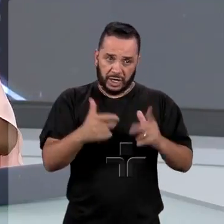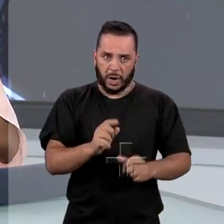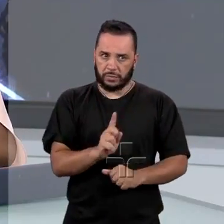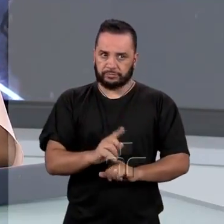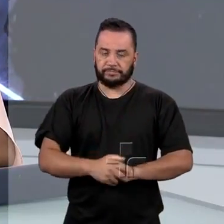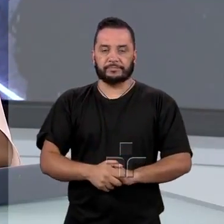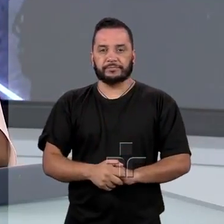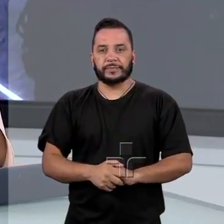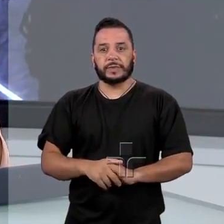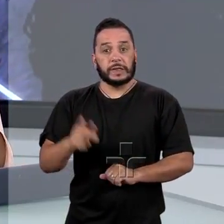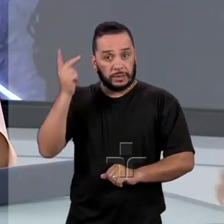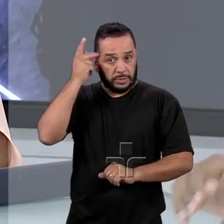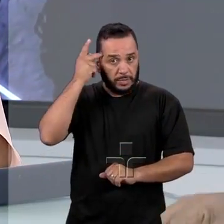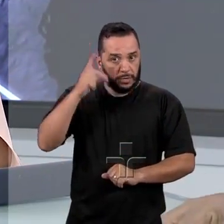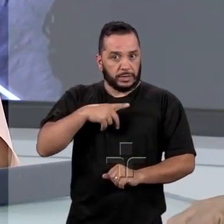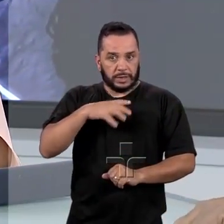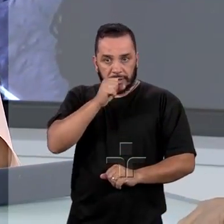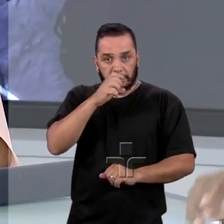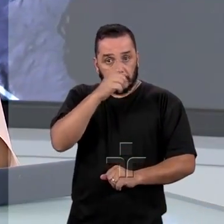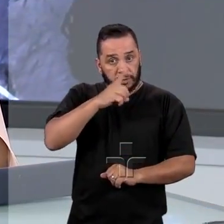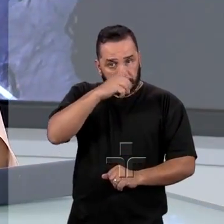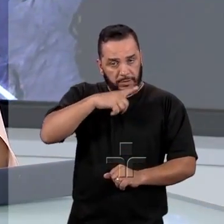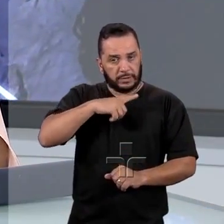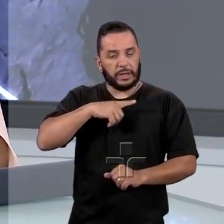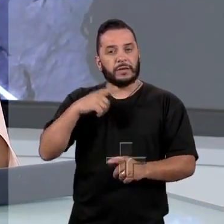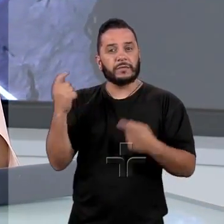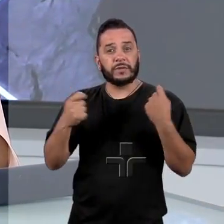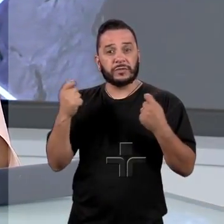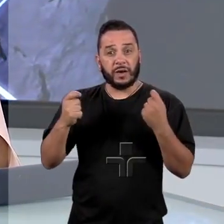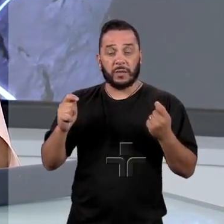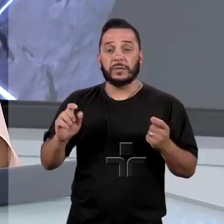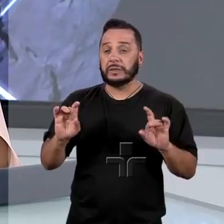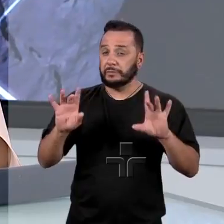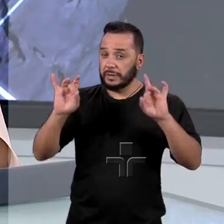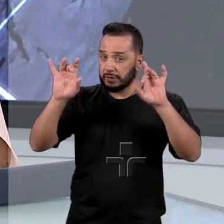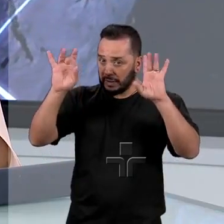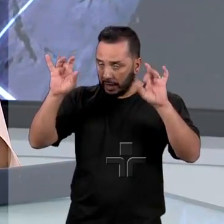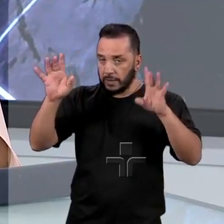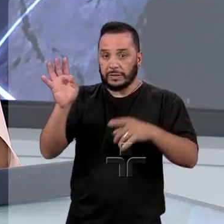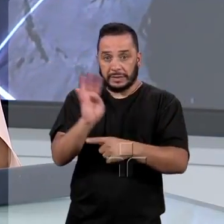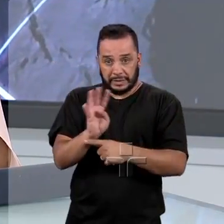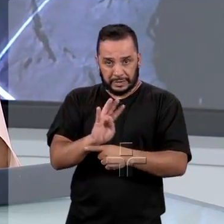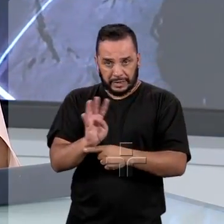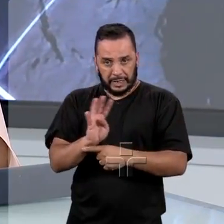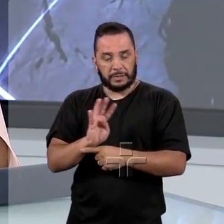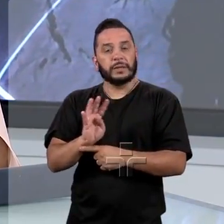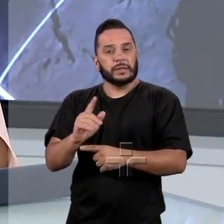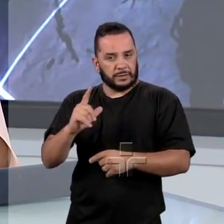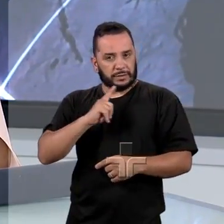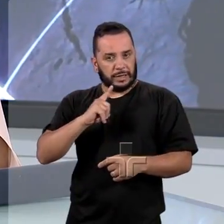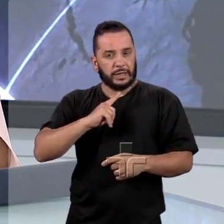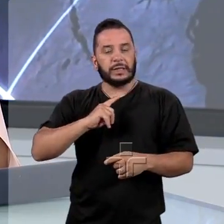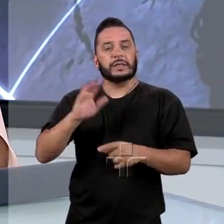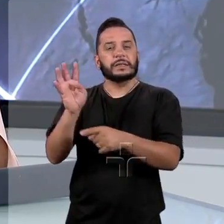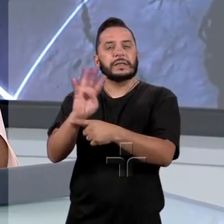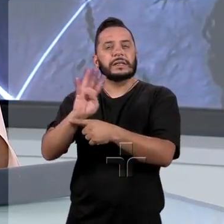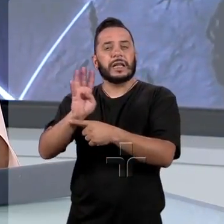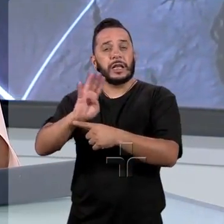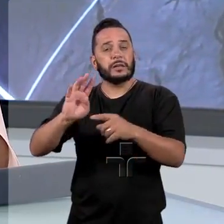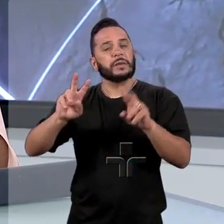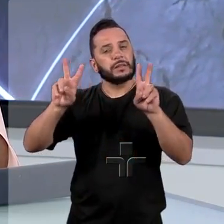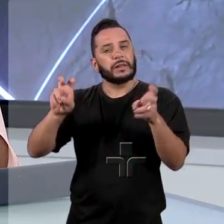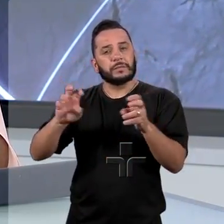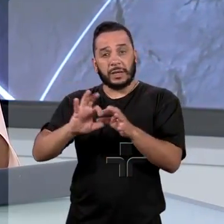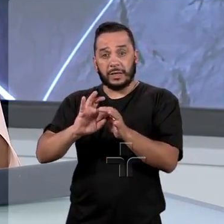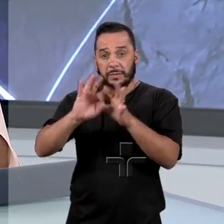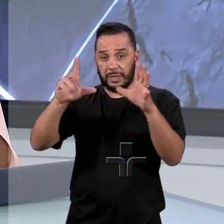Paulo traz neste final de semana um evento especial para os fãs de cinema. A primeira mostra Cinema e Liberdade exibe 7